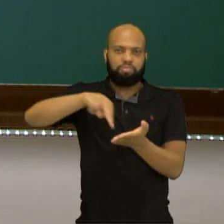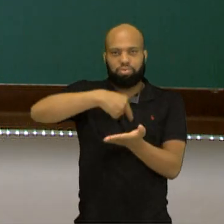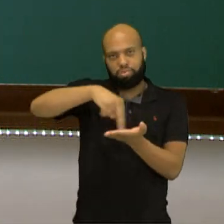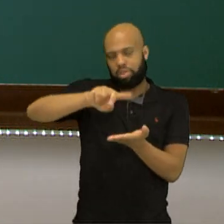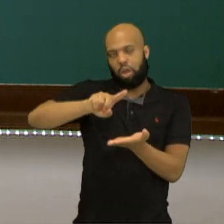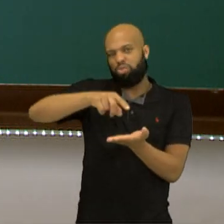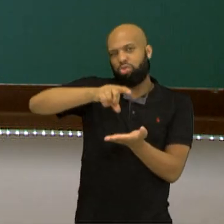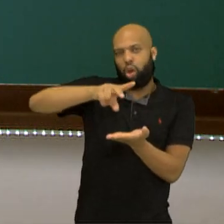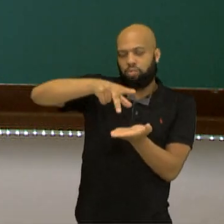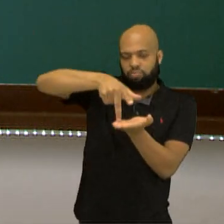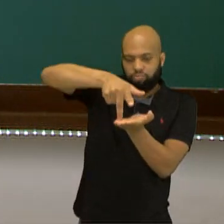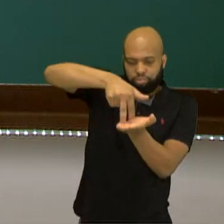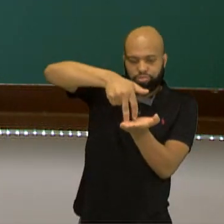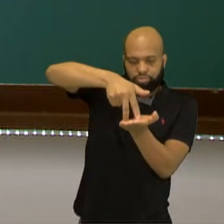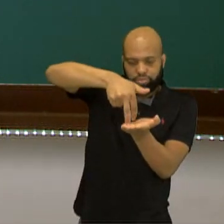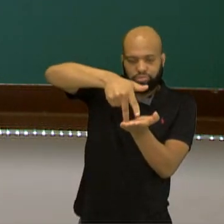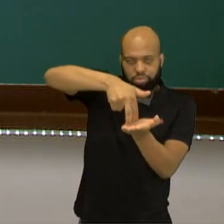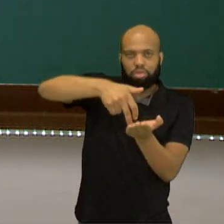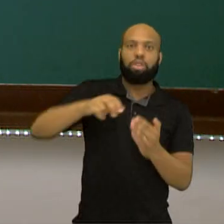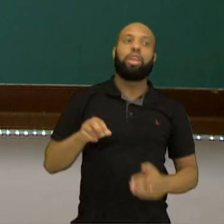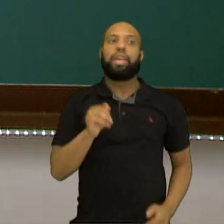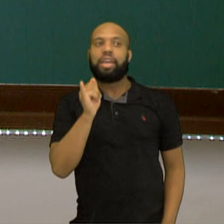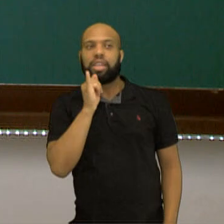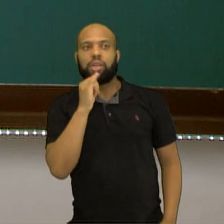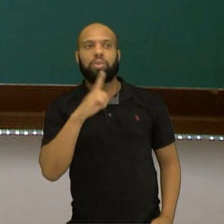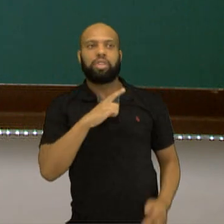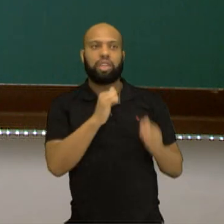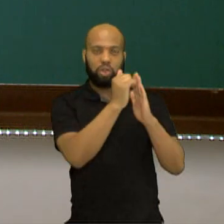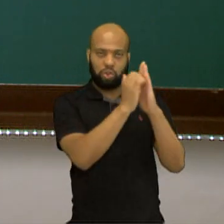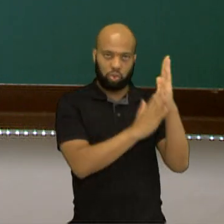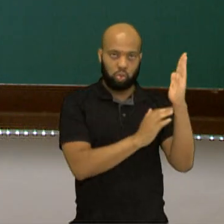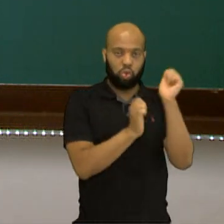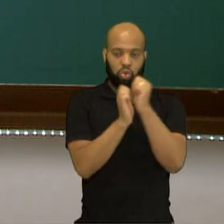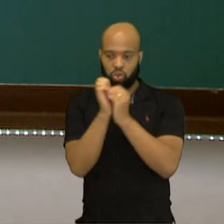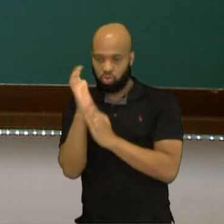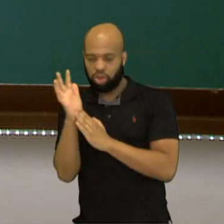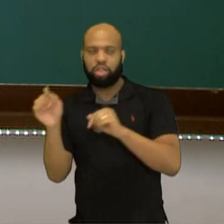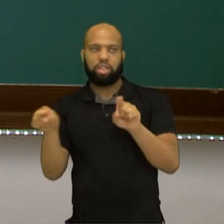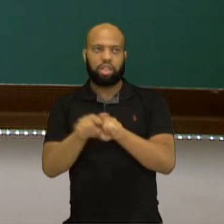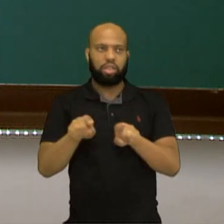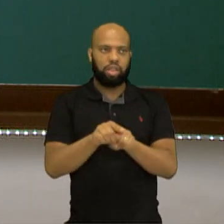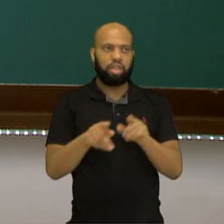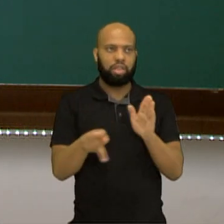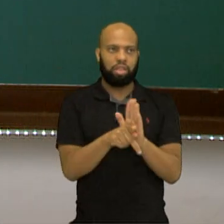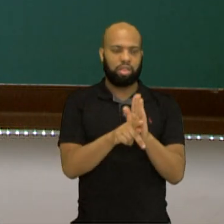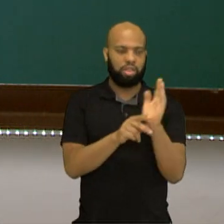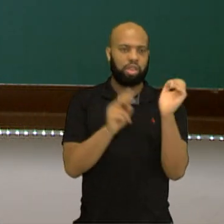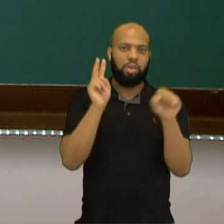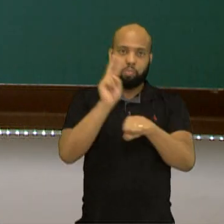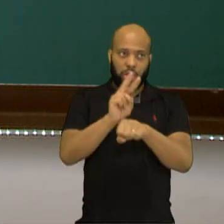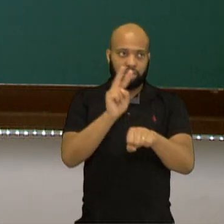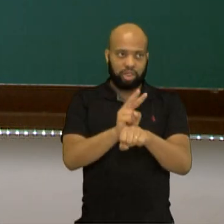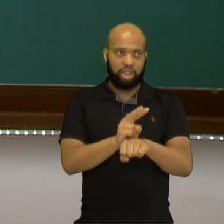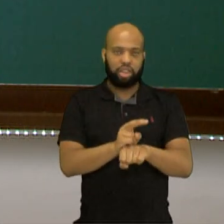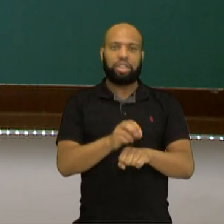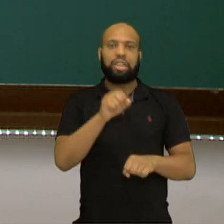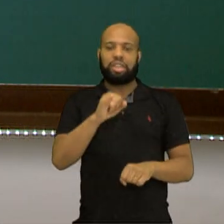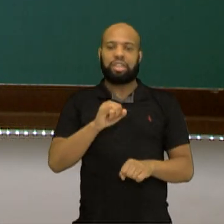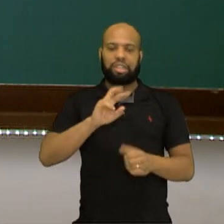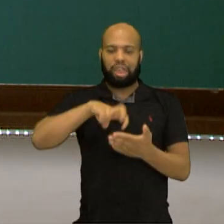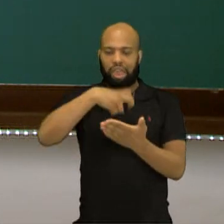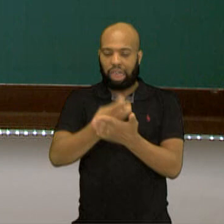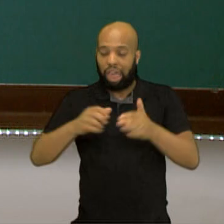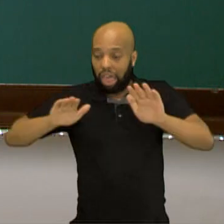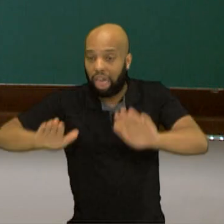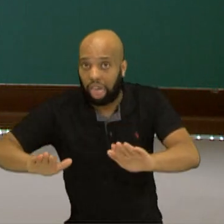mais confortáveis. Daí a gente tem as luvas, que servem para proteção, né? Então, as luvas que vão te proteger das quedas.